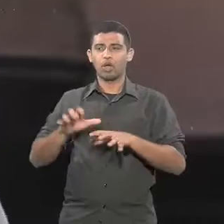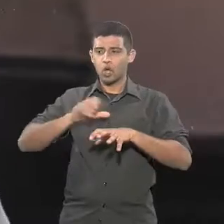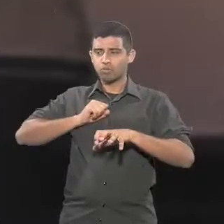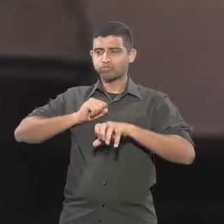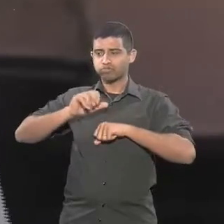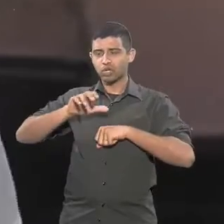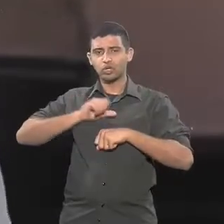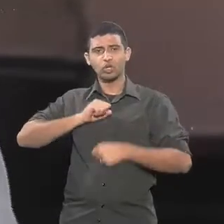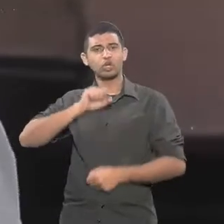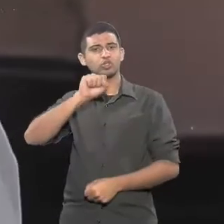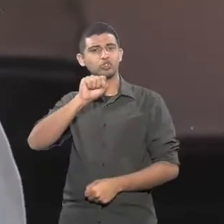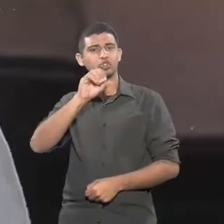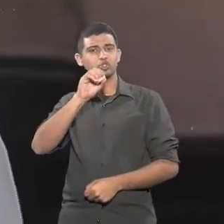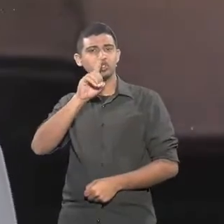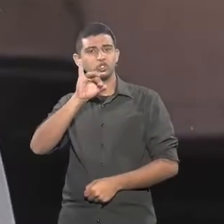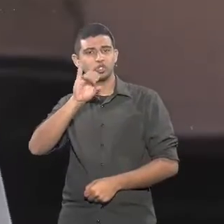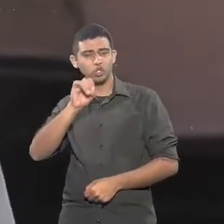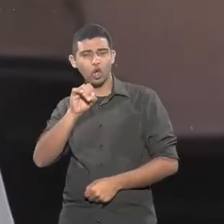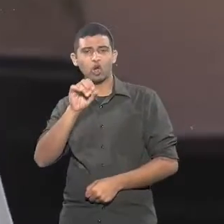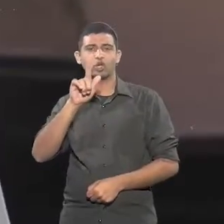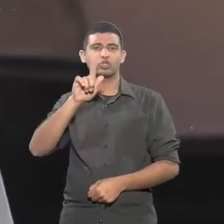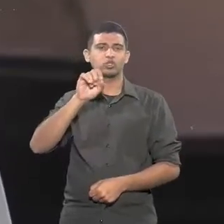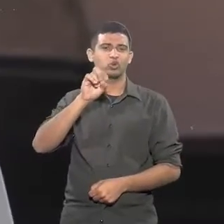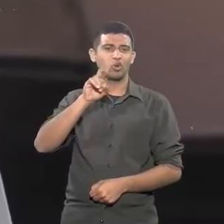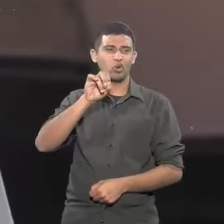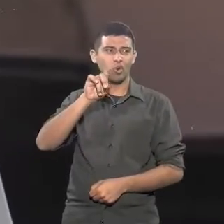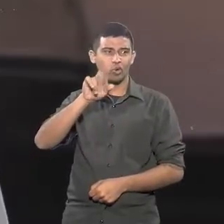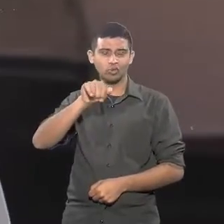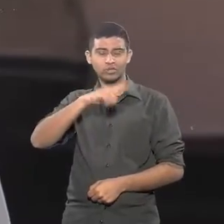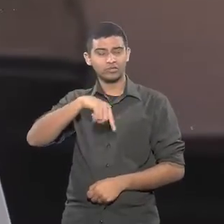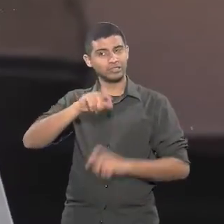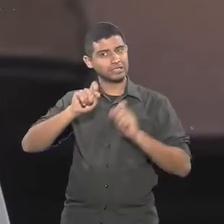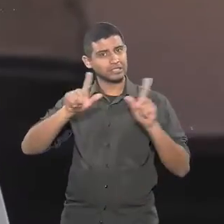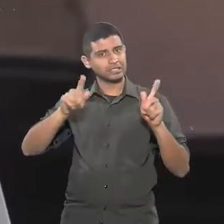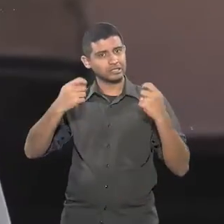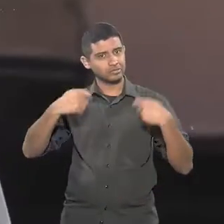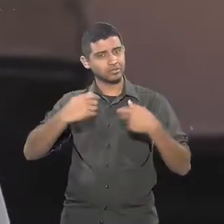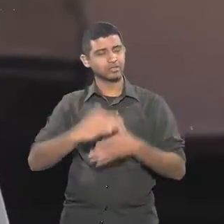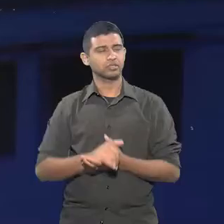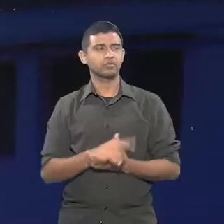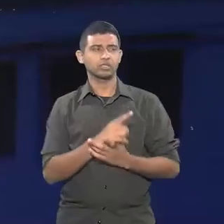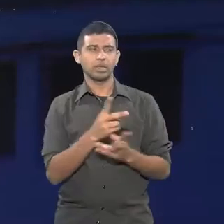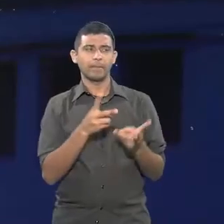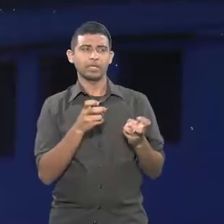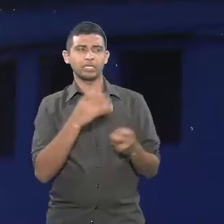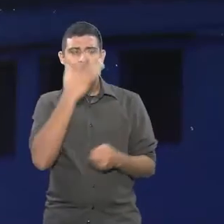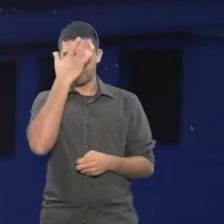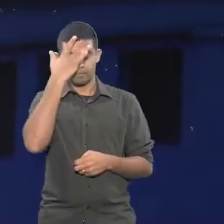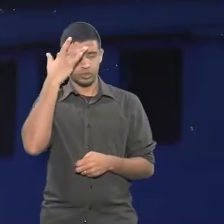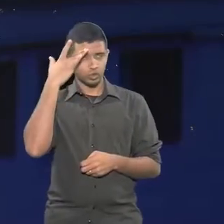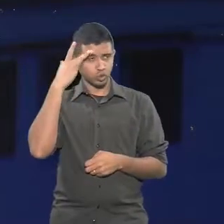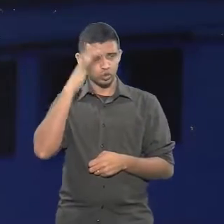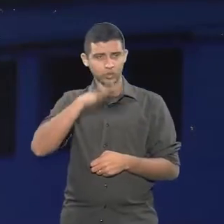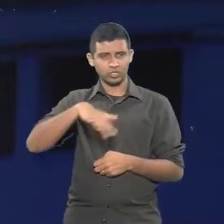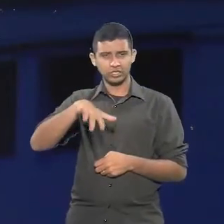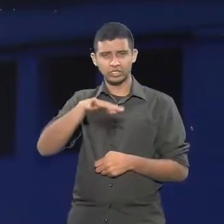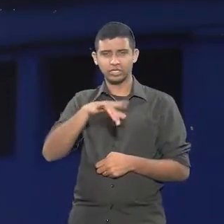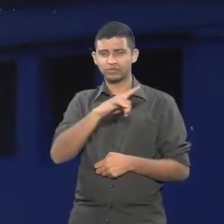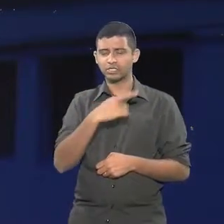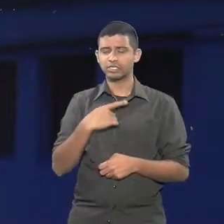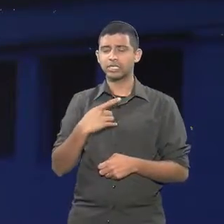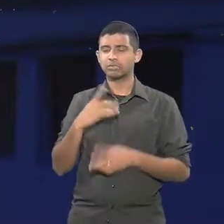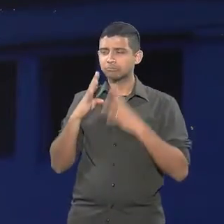de sódio, gorduras, né? Então a gente tem que ficar prestando atenção nisso. Você tem percebido com os pacientes esse